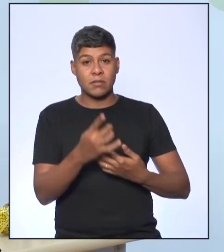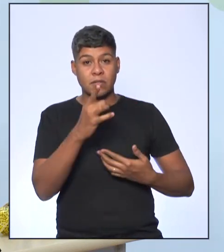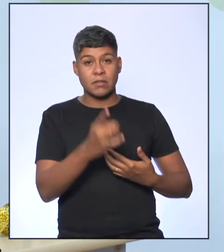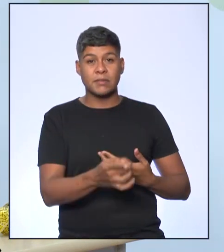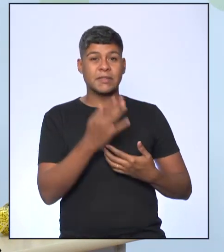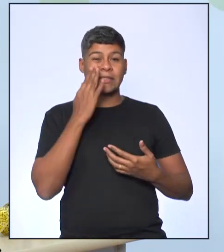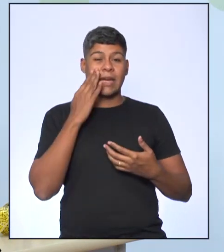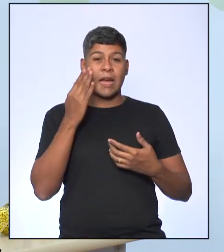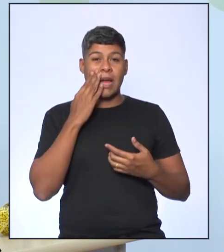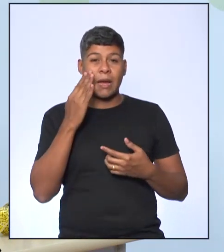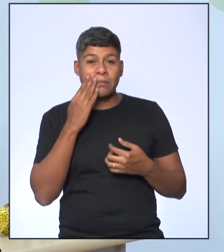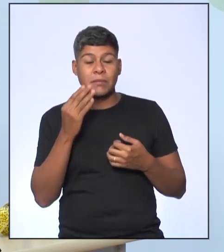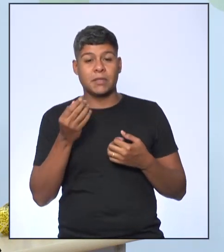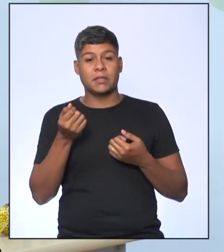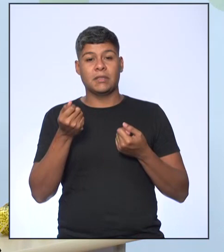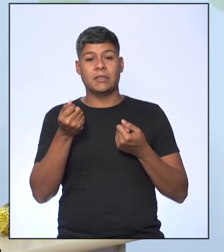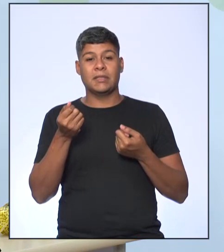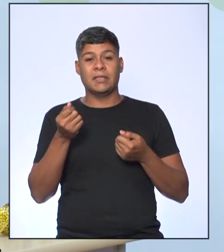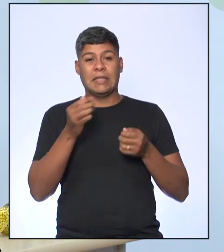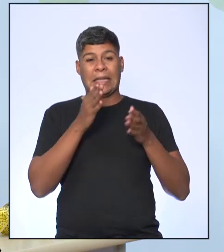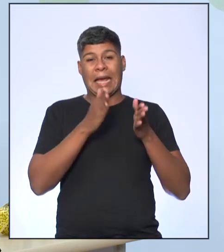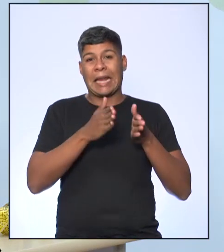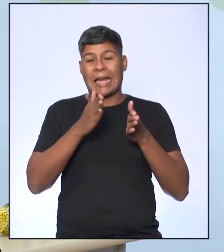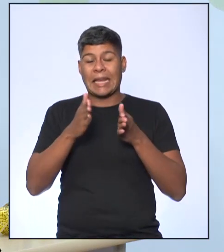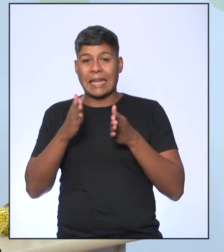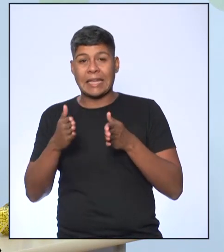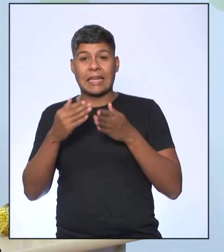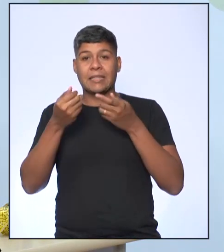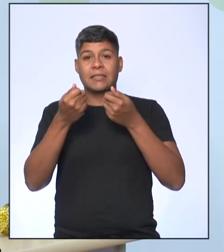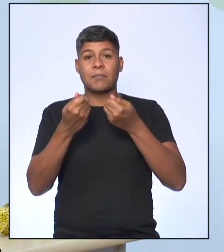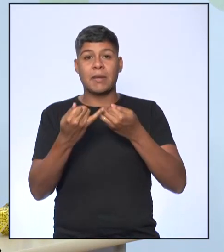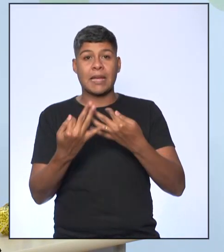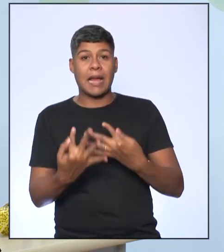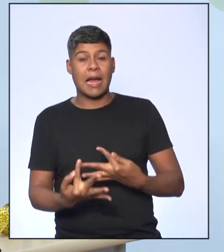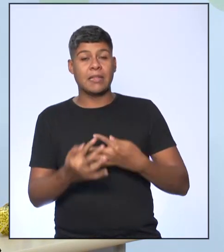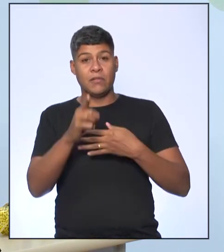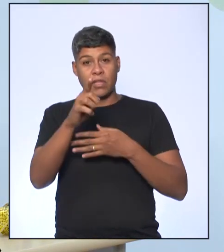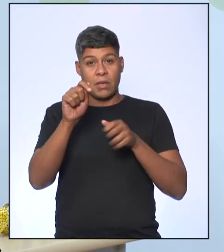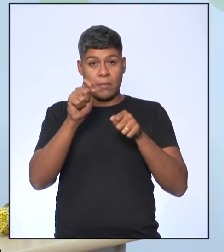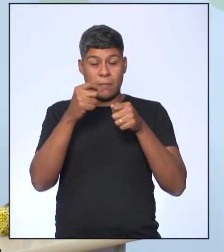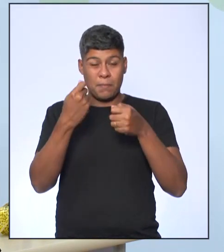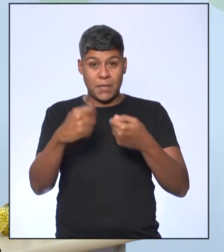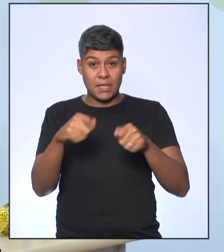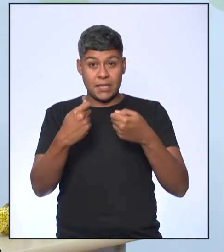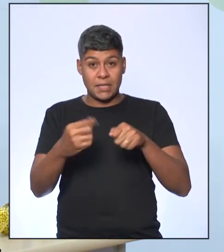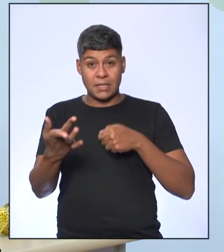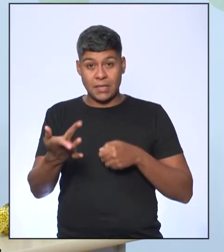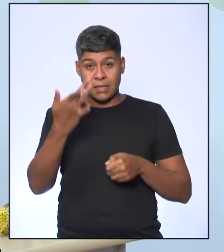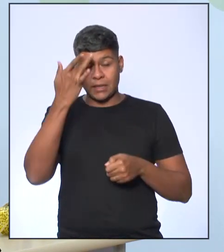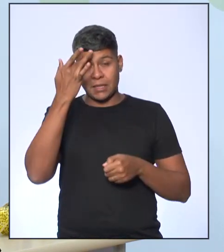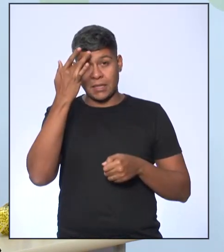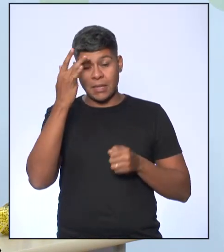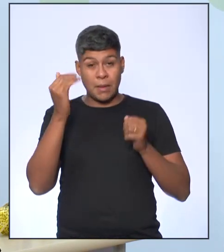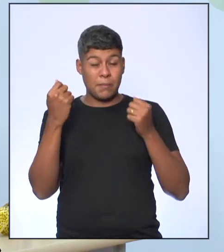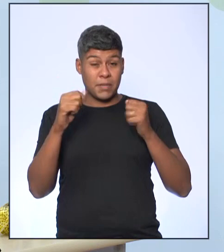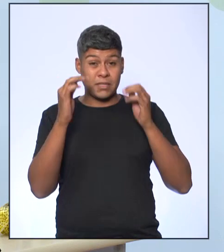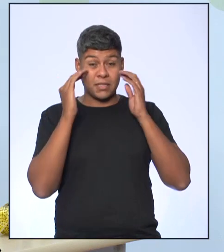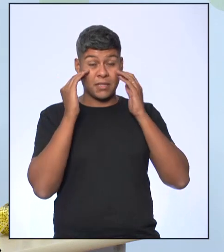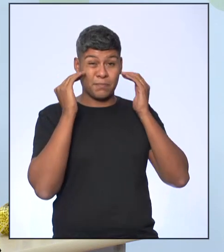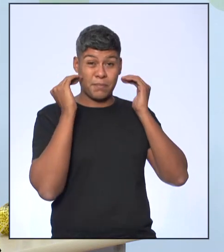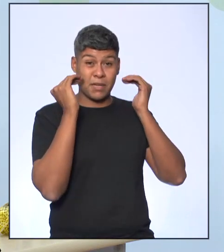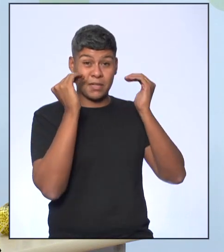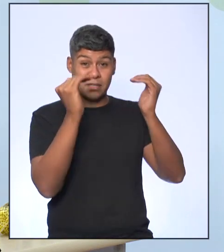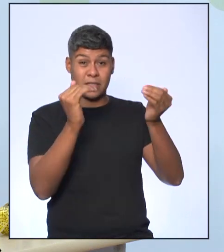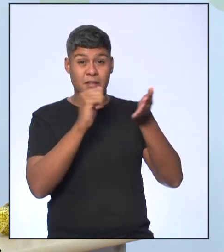muito ampla, muito literalmente definida e que vocês têm que fixar. Prestem bastante